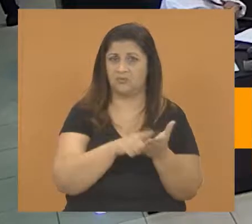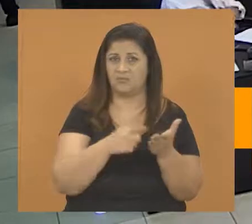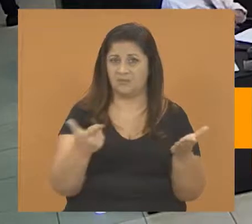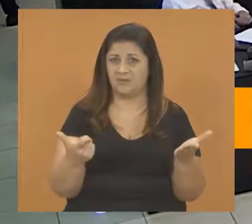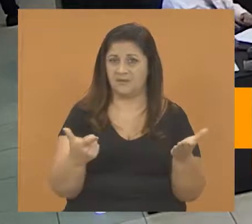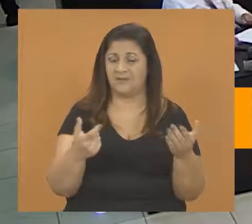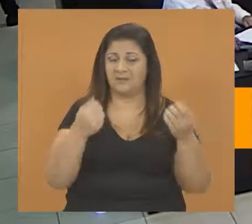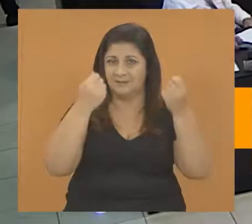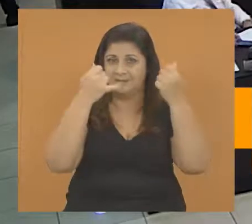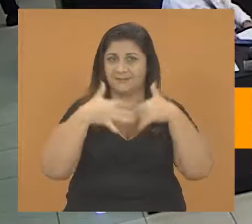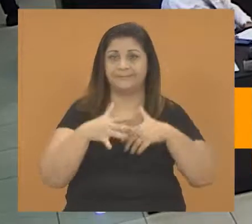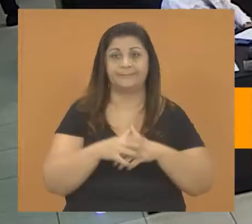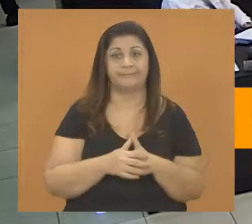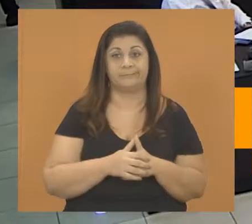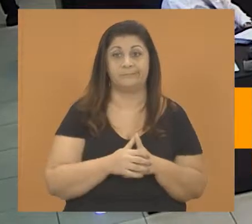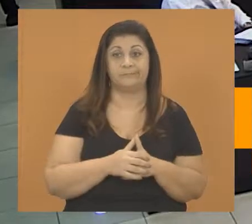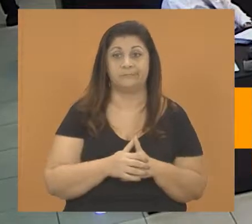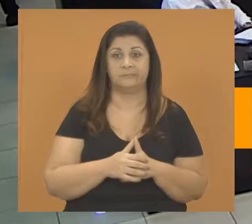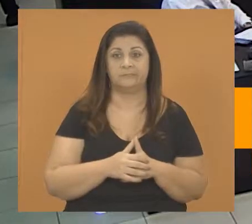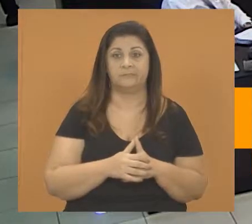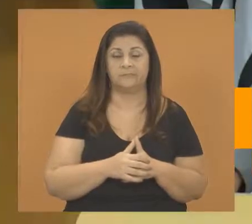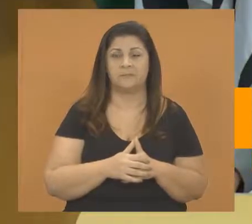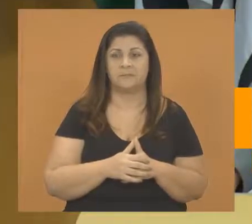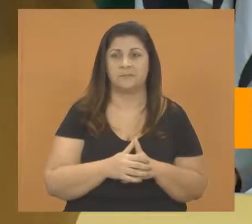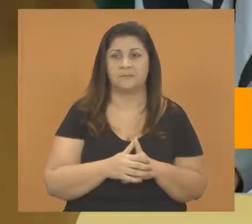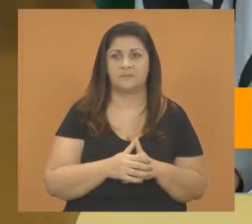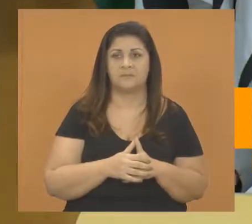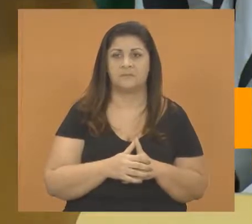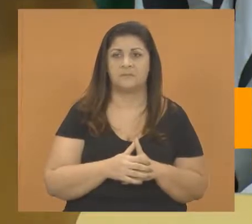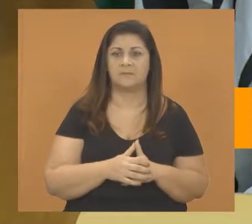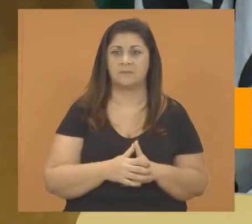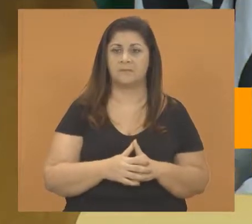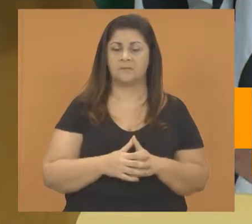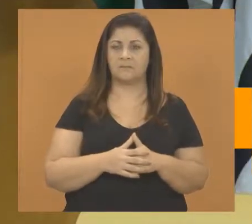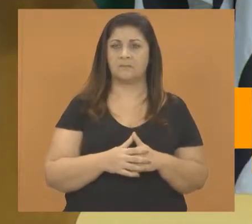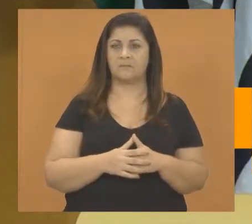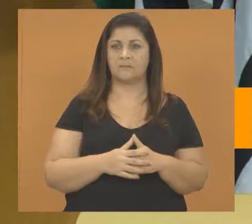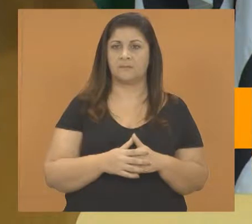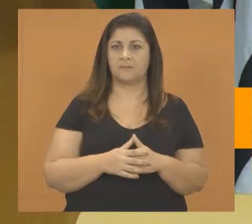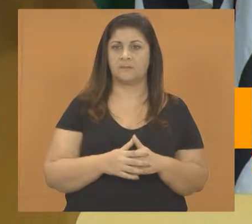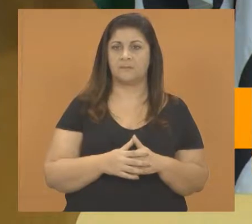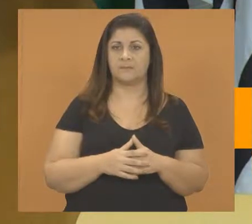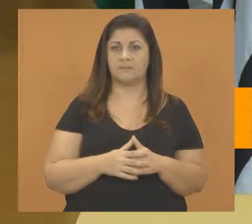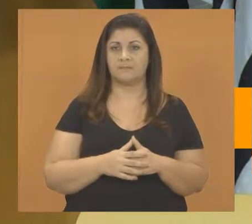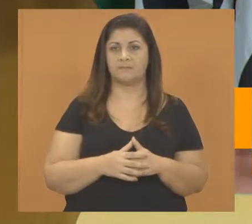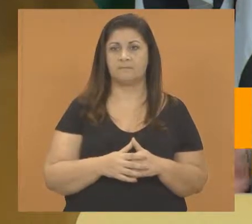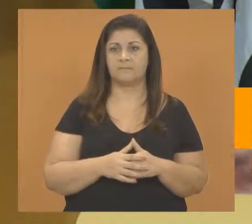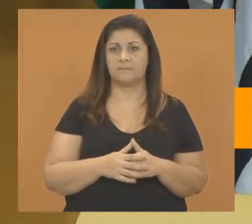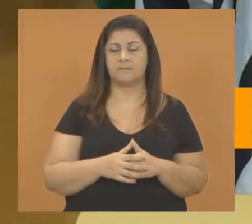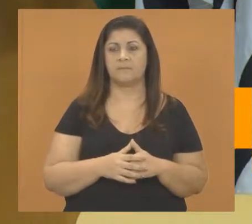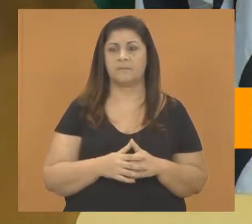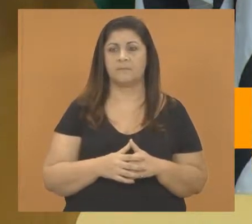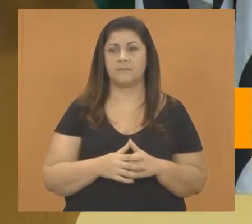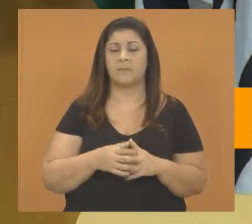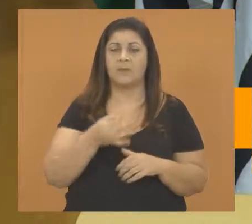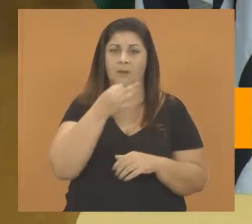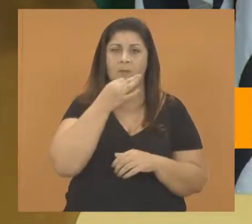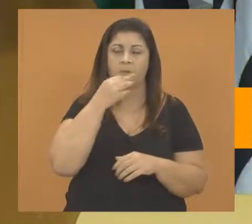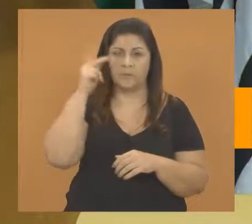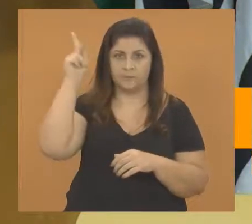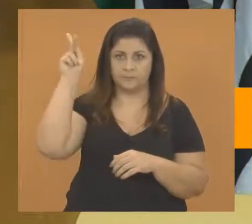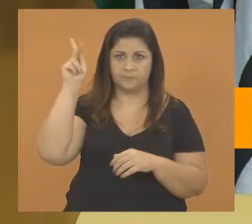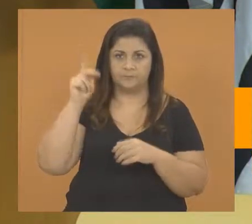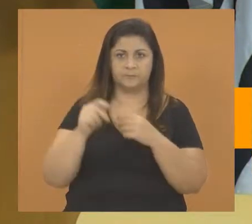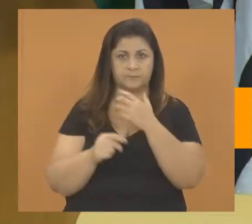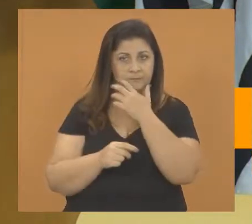vale no jornal vale quem puder ter acesso mas sabendo que a gente está falando mas enfim é pra mim passa a